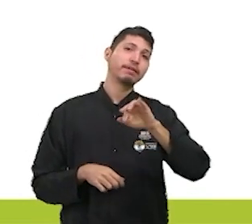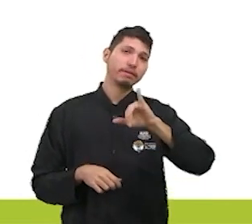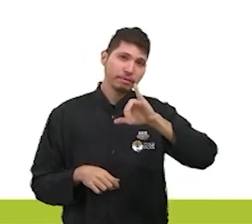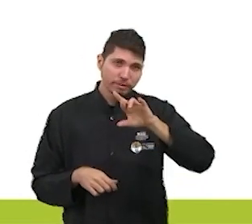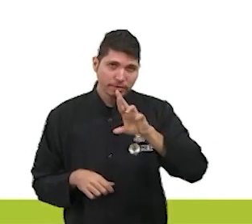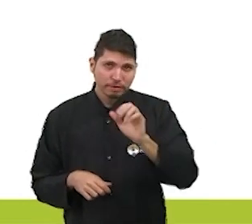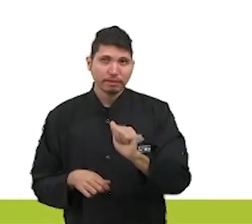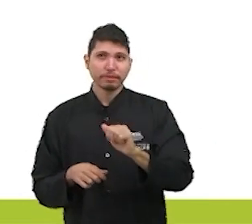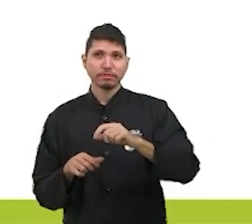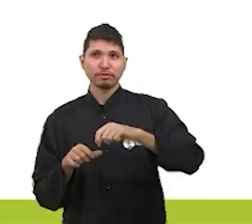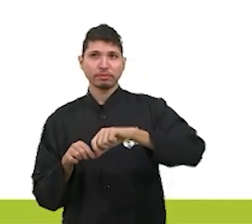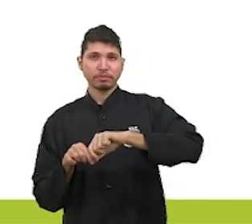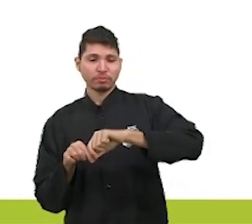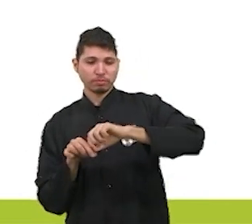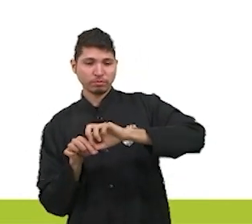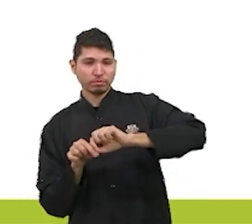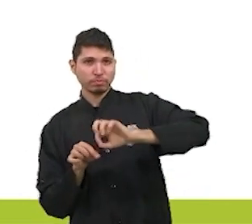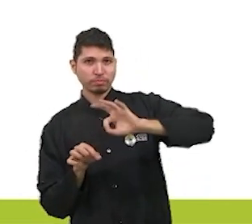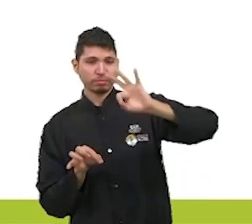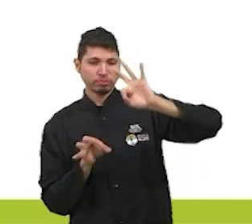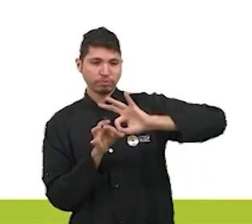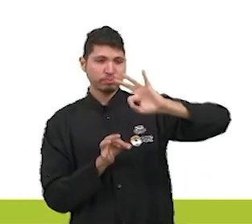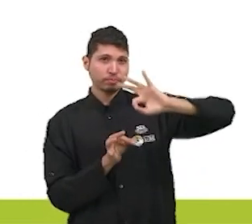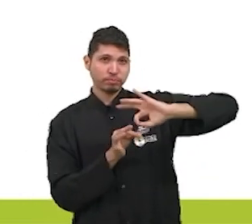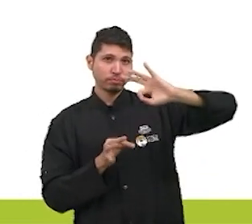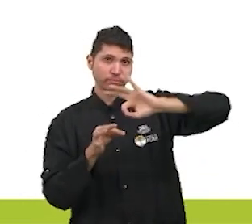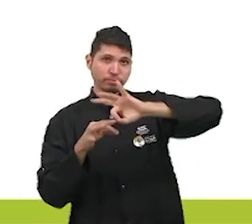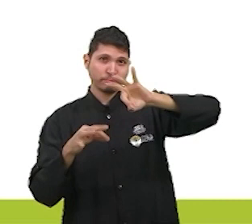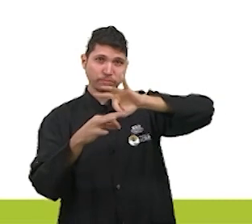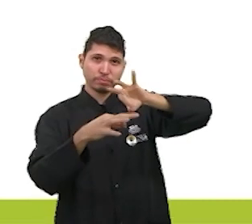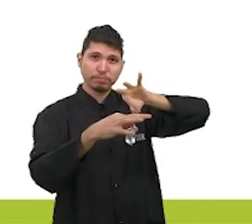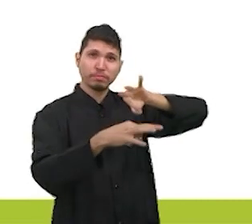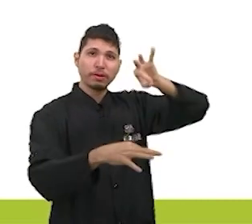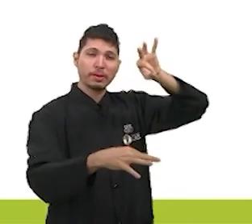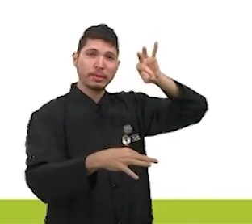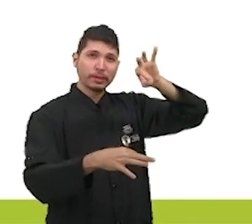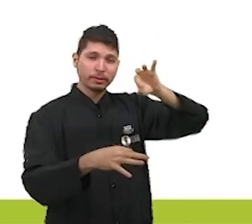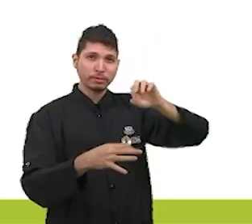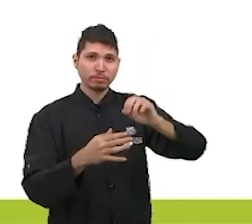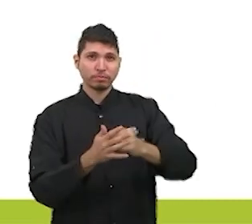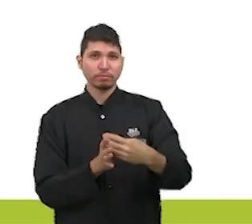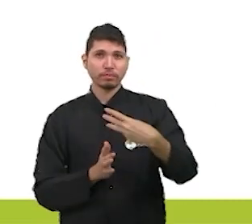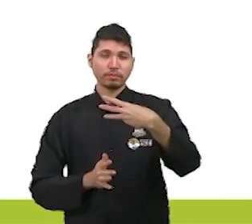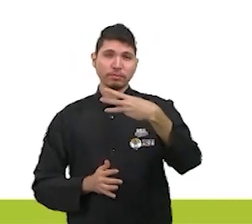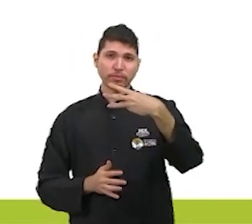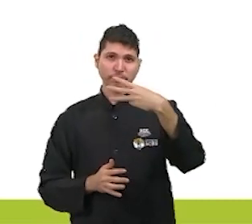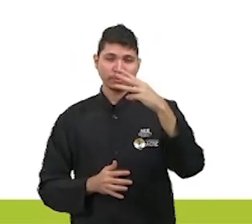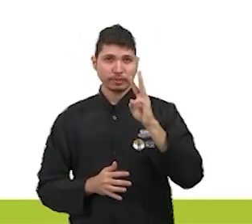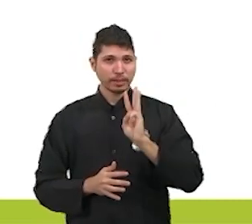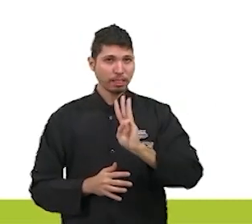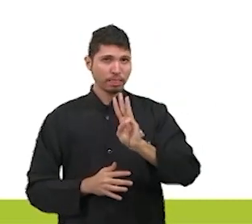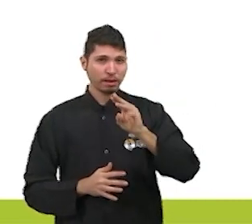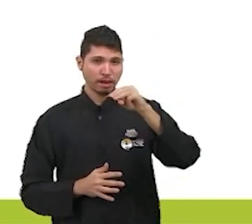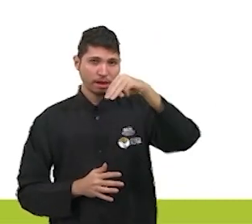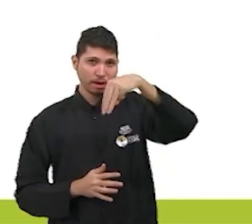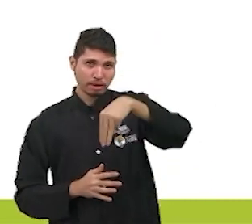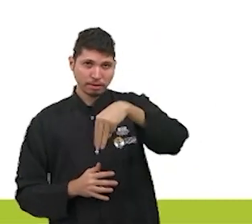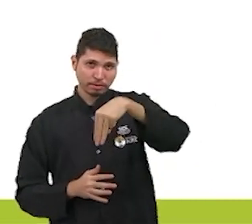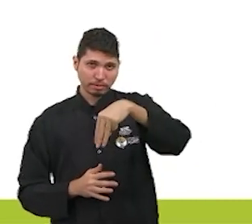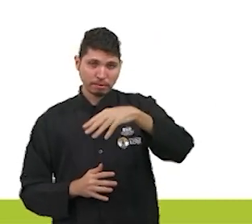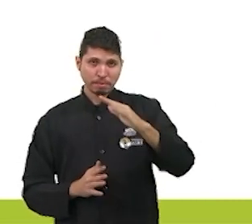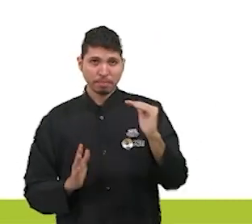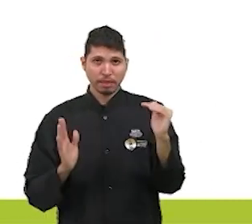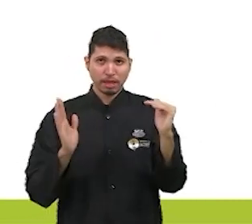mesmo comprimento, a partir de um ponto situado a 3 metros de altura, no poste até um ponto